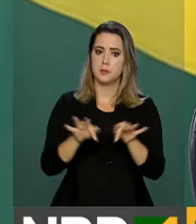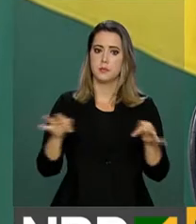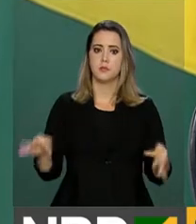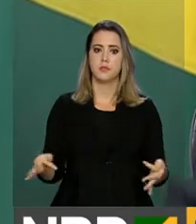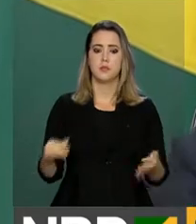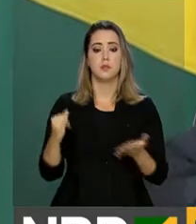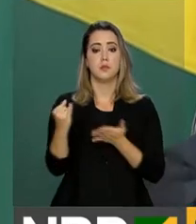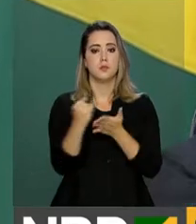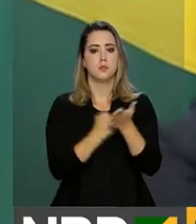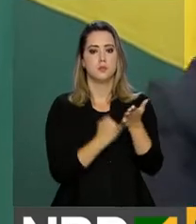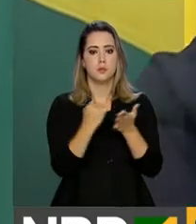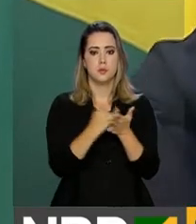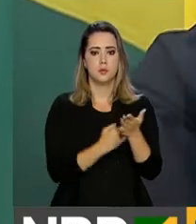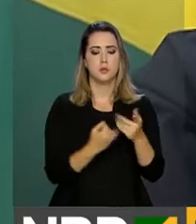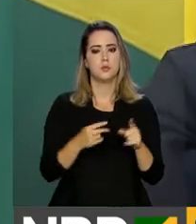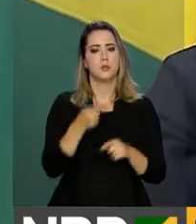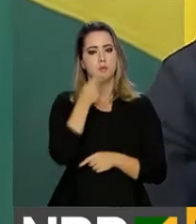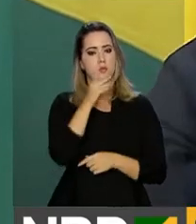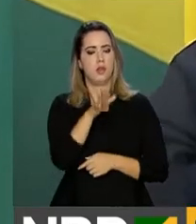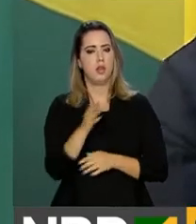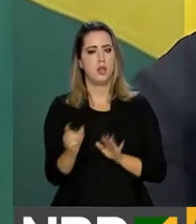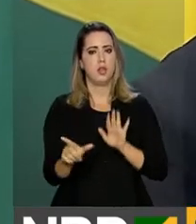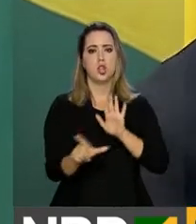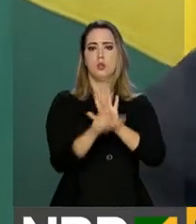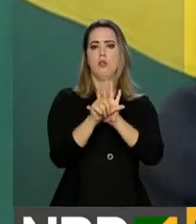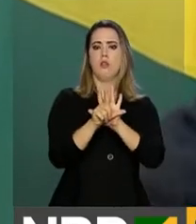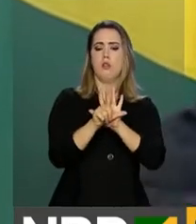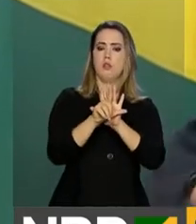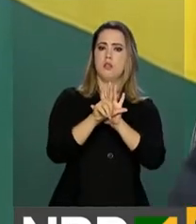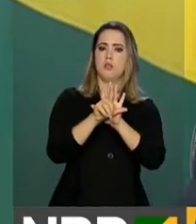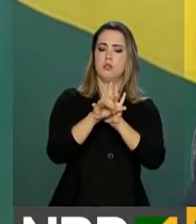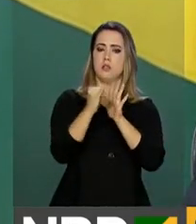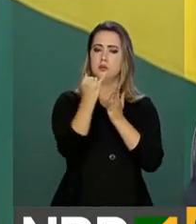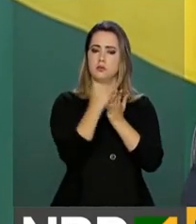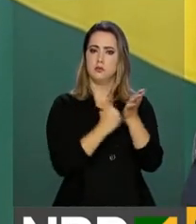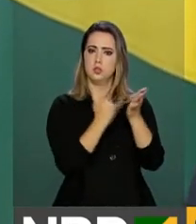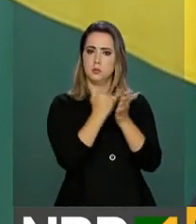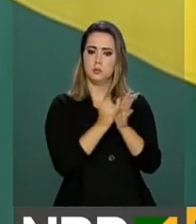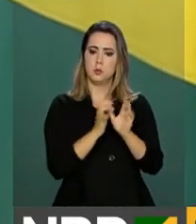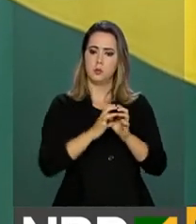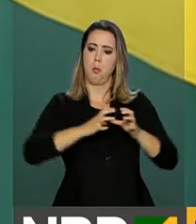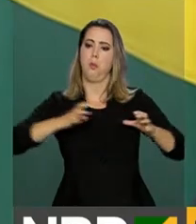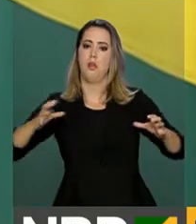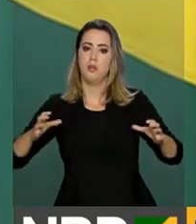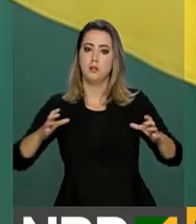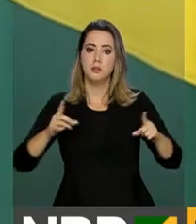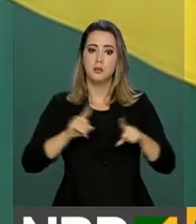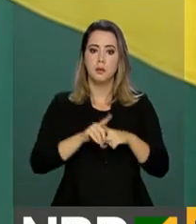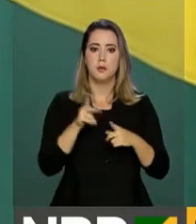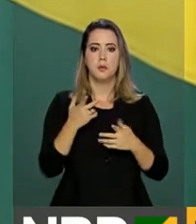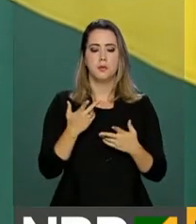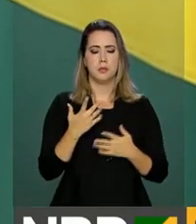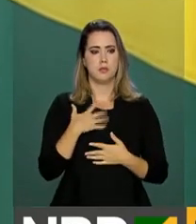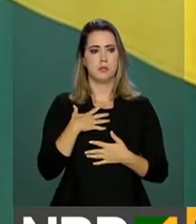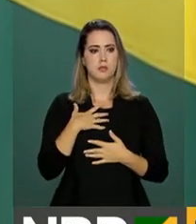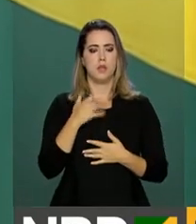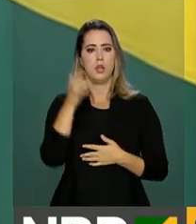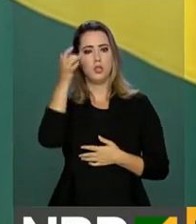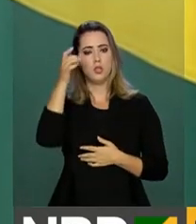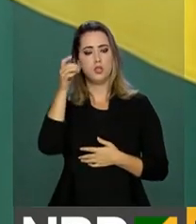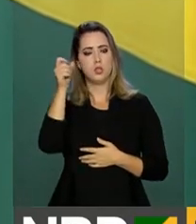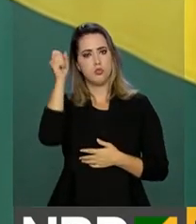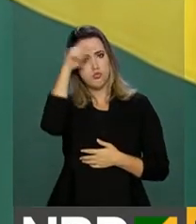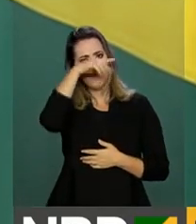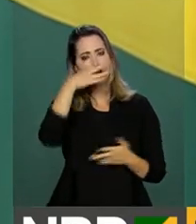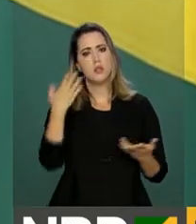tributário sempre se fala de uma reforma tributária ampla piscina e quando se fala nisso alguma dificuldade mas eu